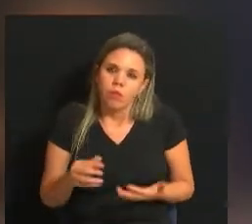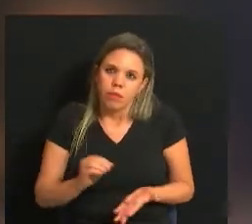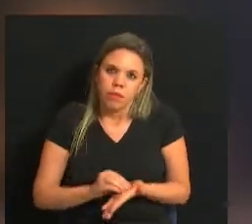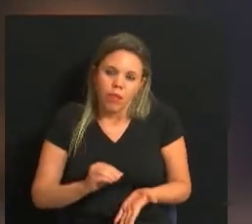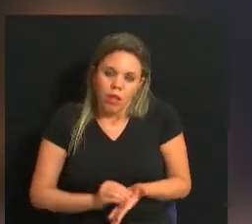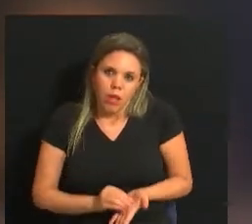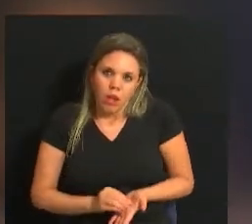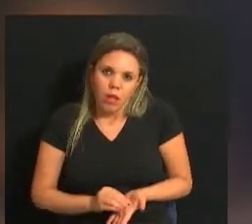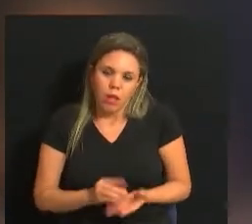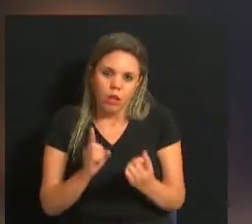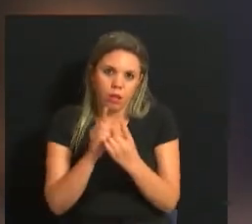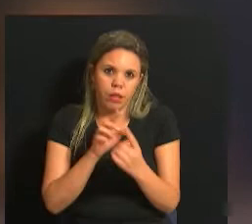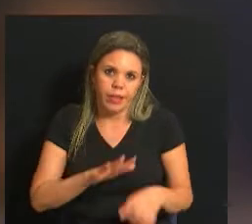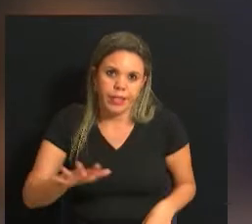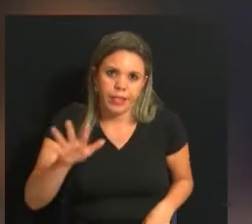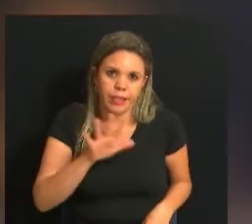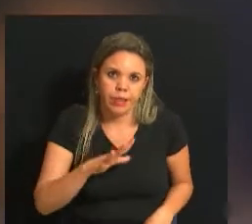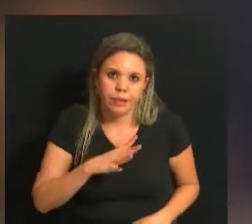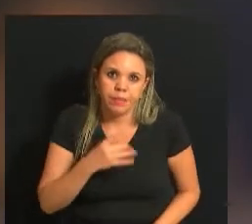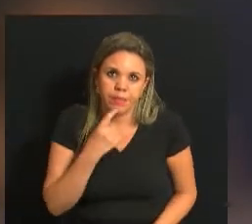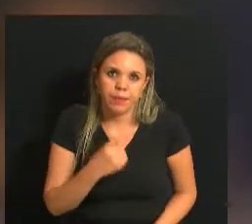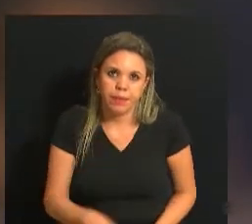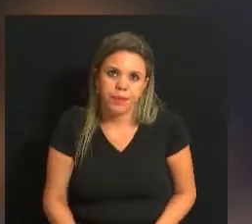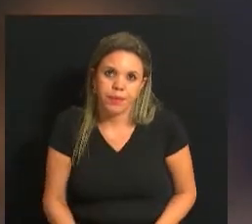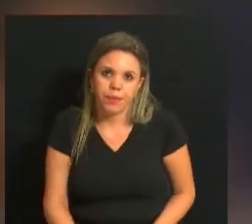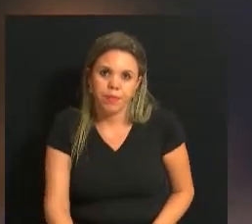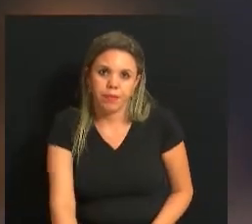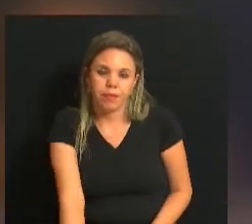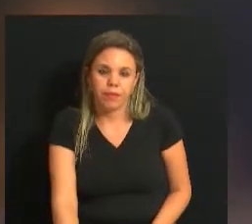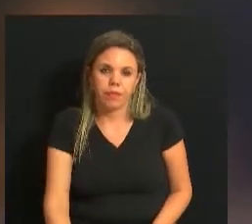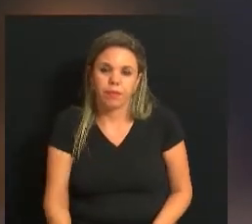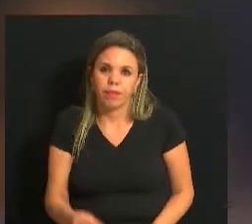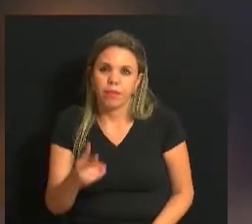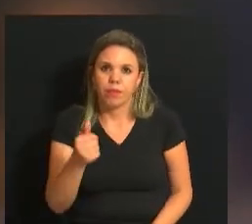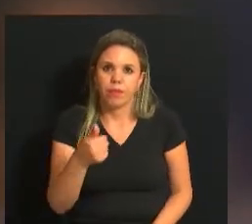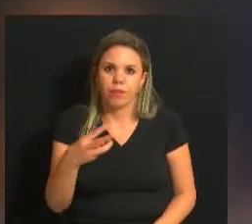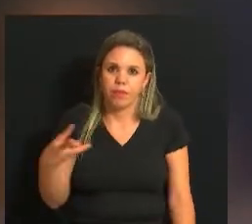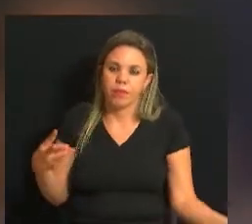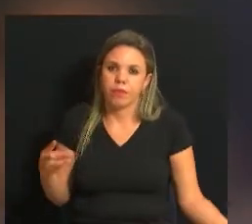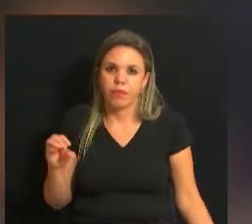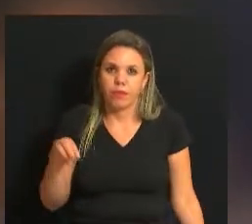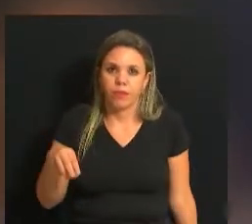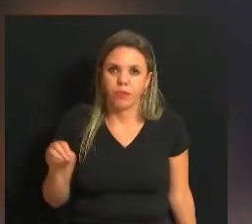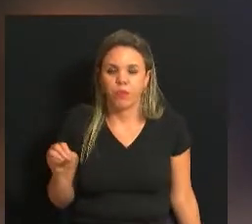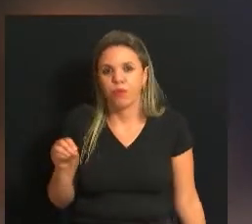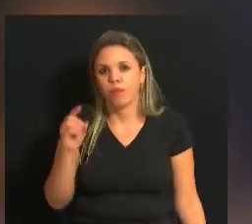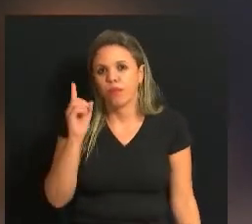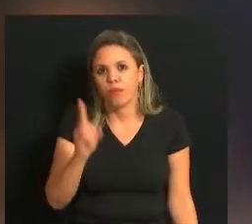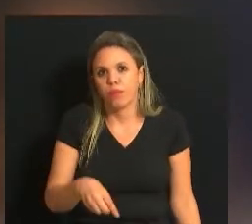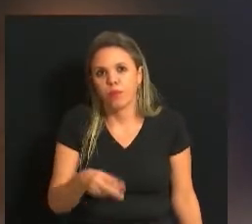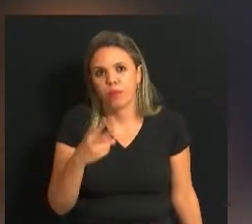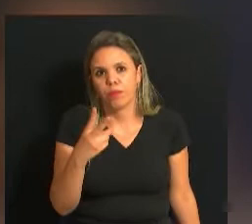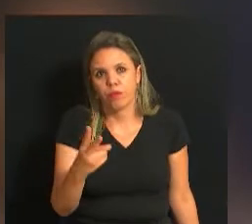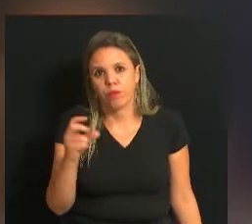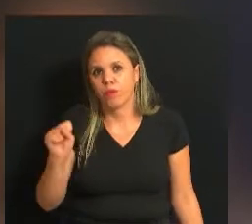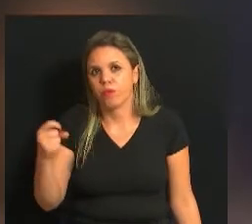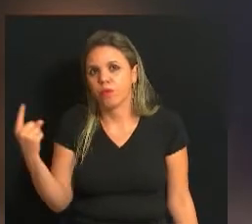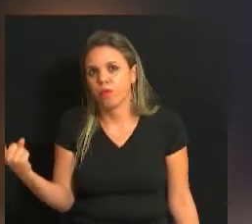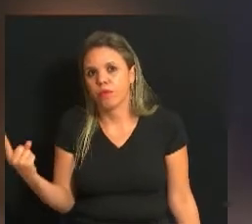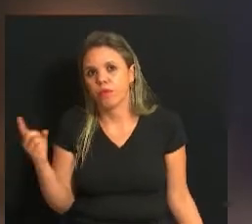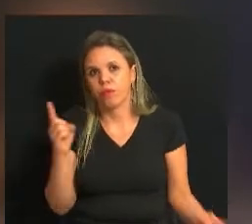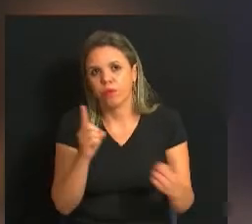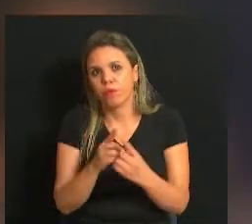no serviço aqui na cidade de Campinas. Em 2013, o CEAMO teve 1.281